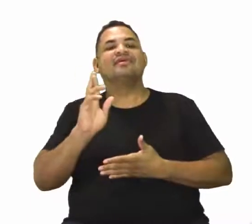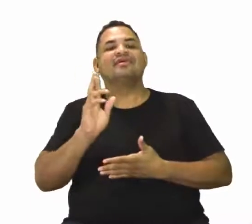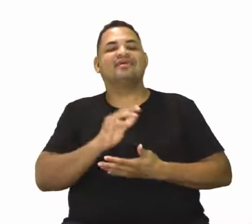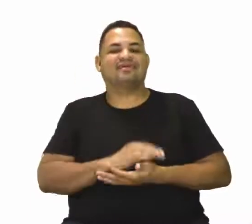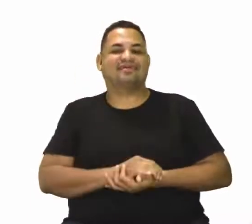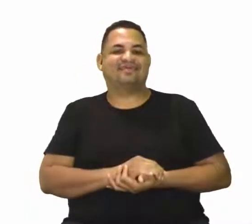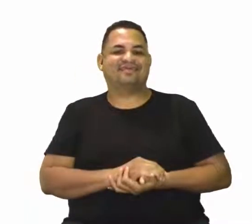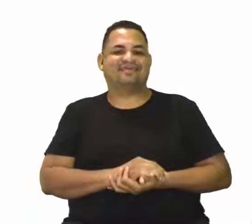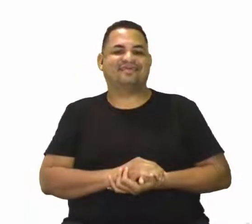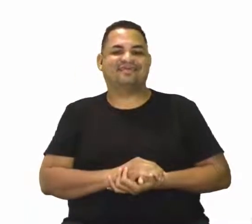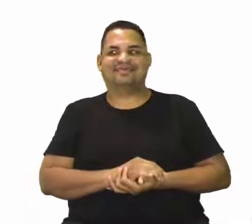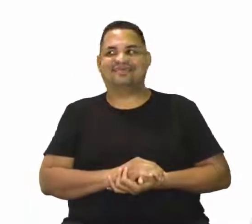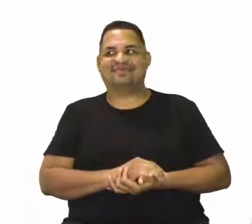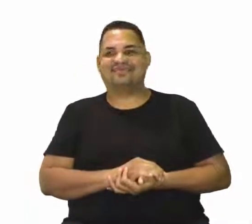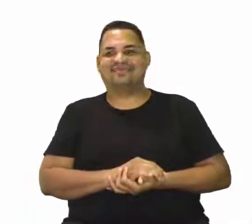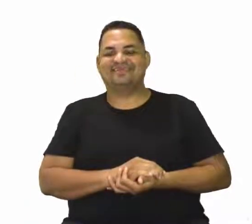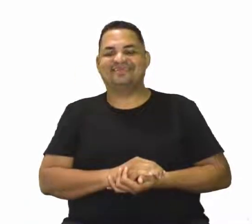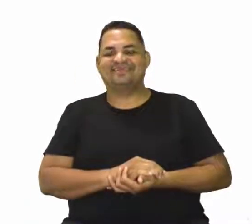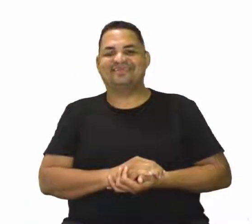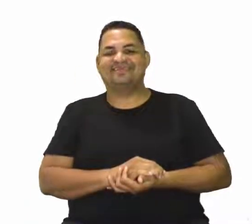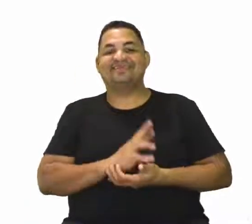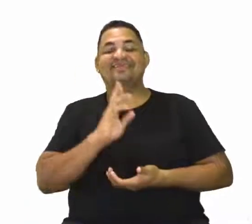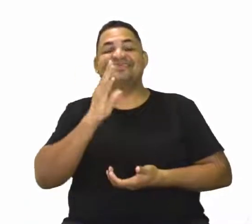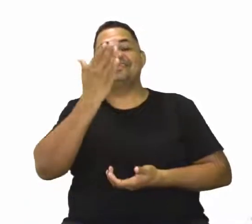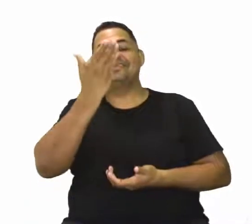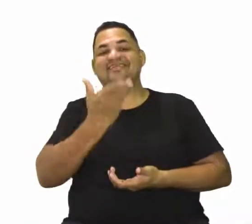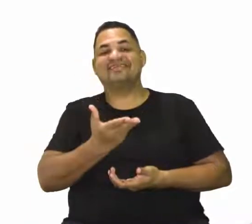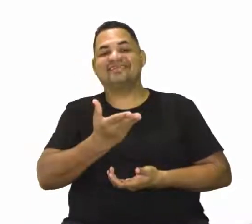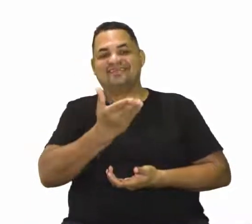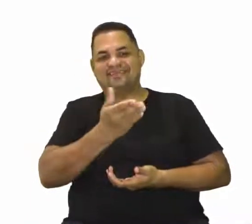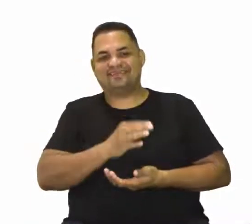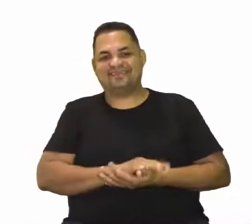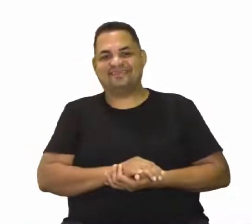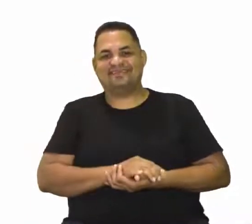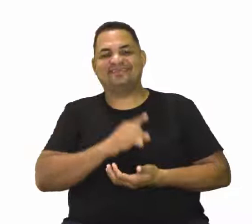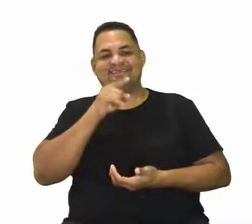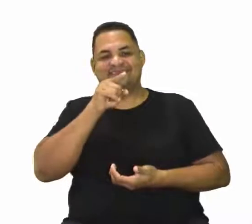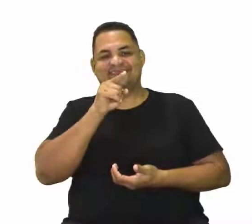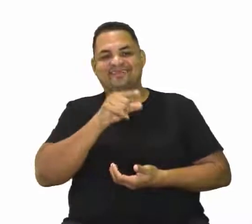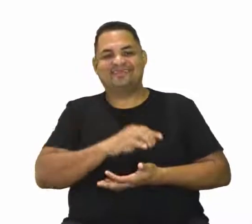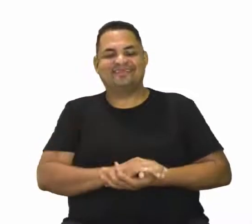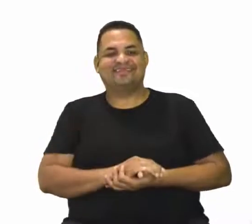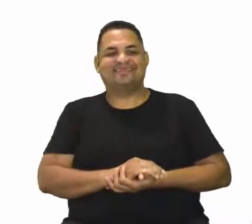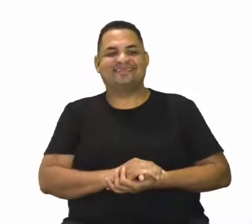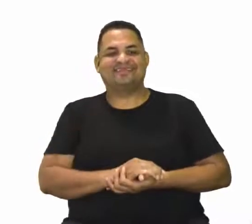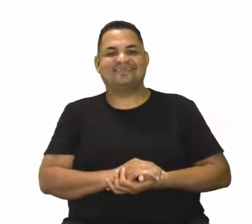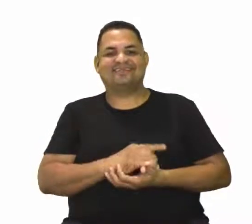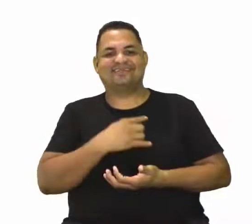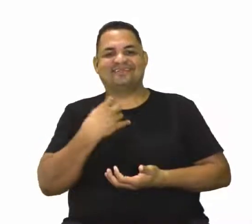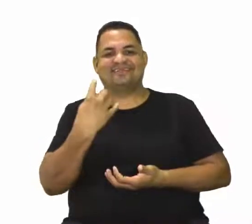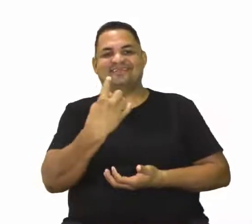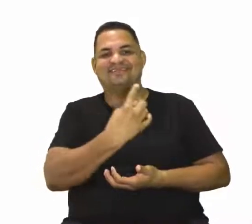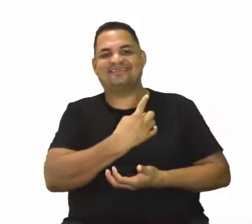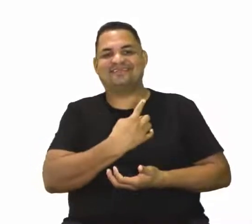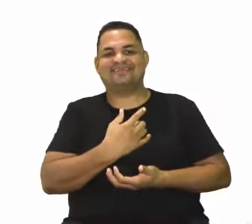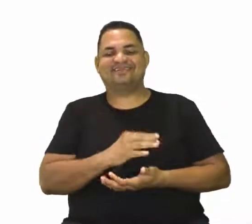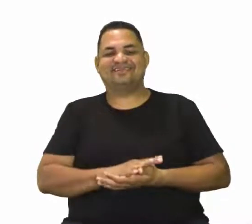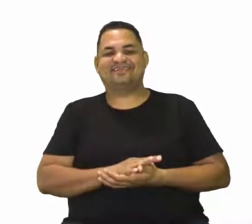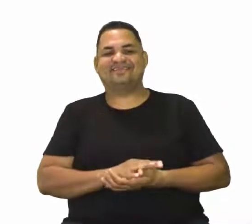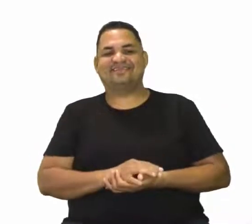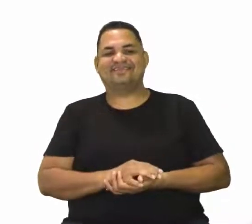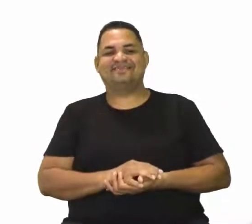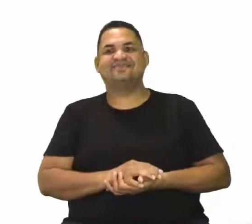mascote não adivinha que as mascotes aí ele deu ele mesmo o nosso mascote é o